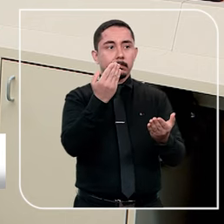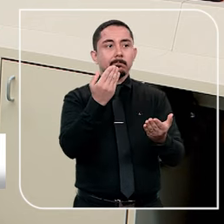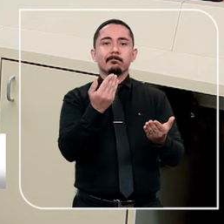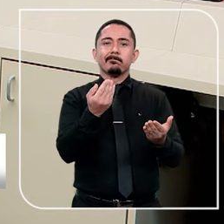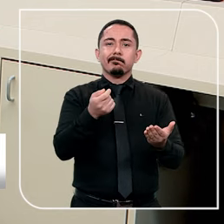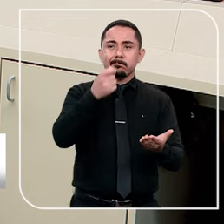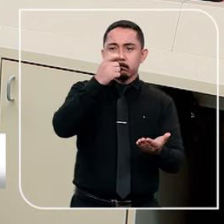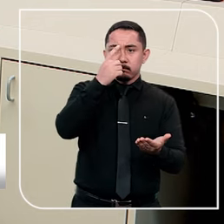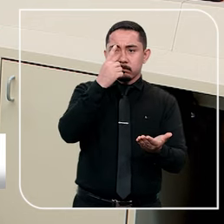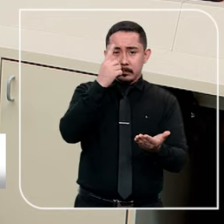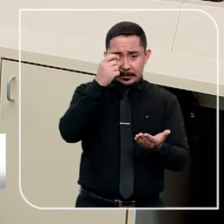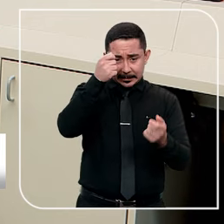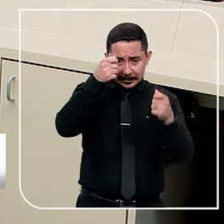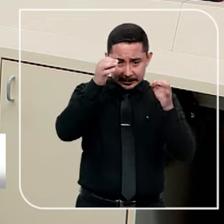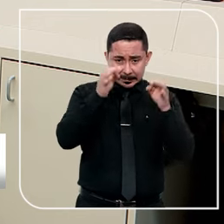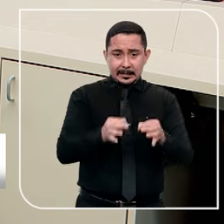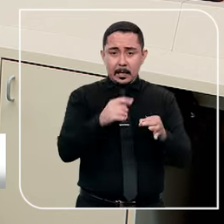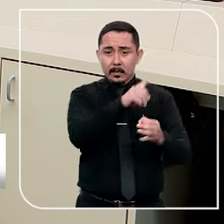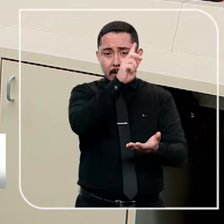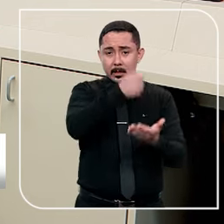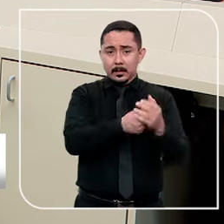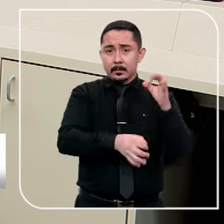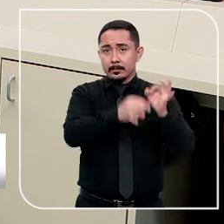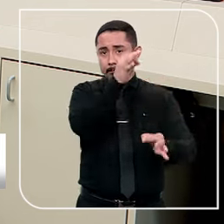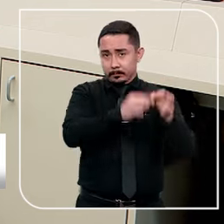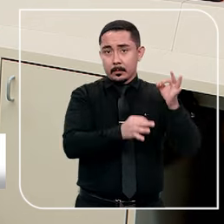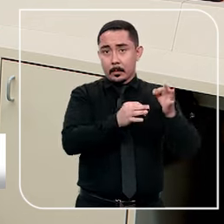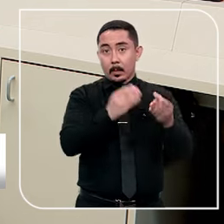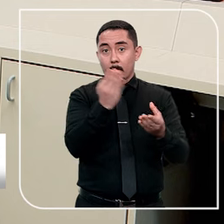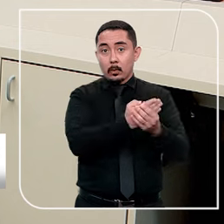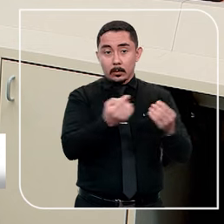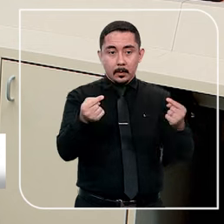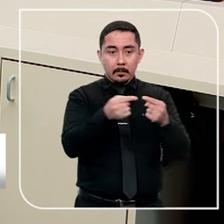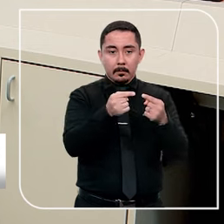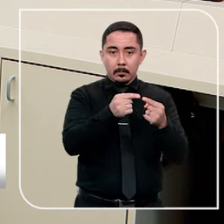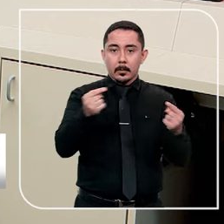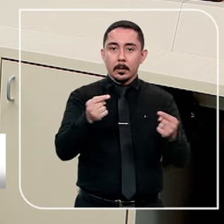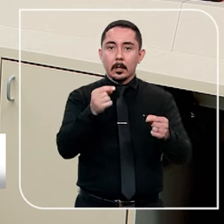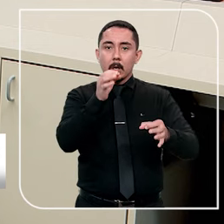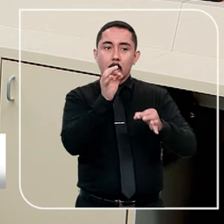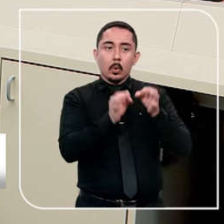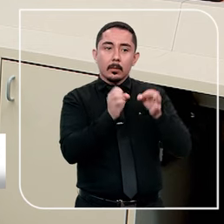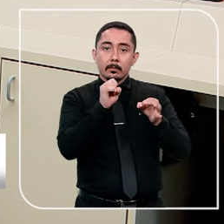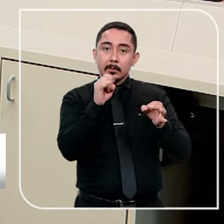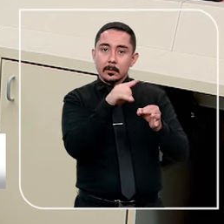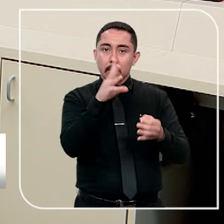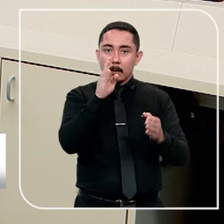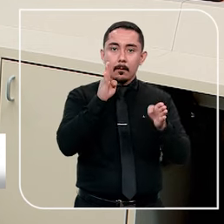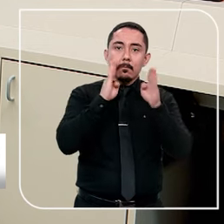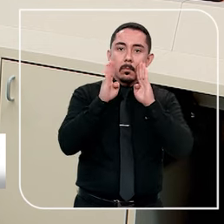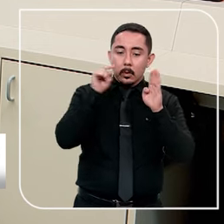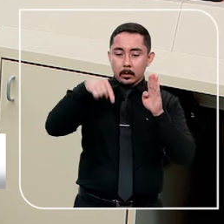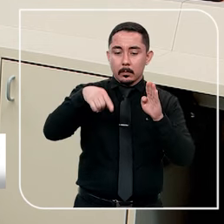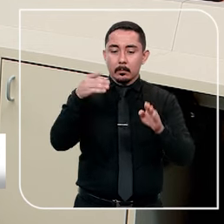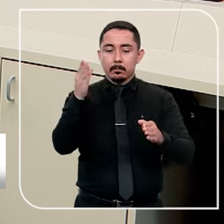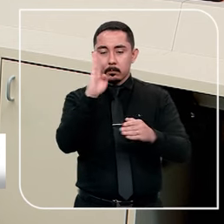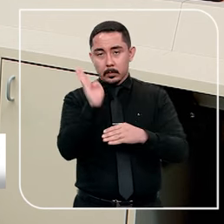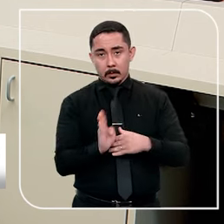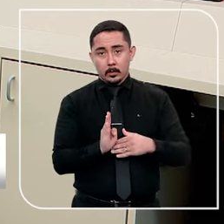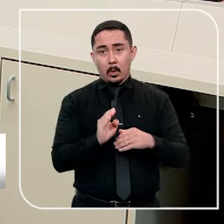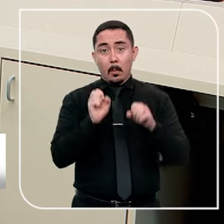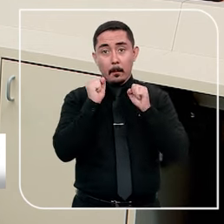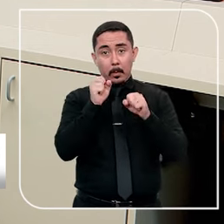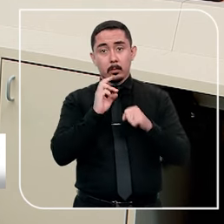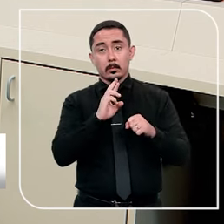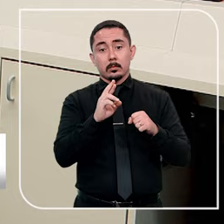para garantir o cumprimento de decisão judicial o caso envolve julgamento em que a terceira sessão decidiu que o Facebook no